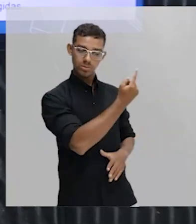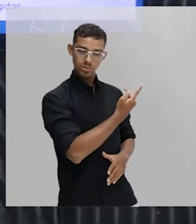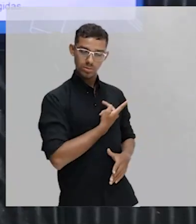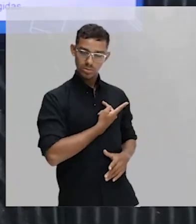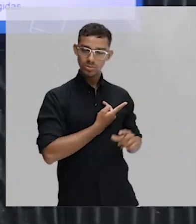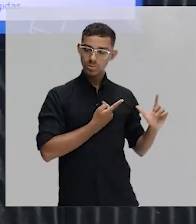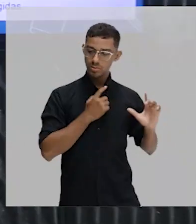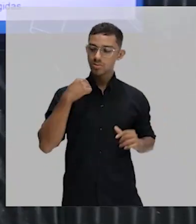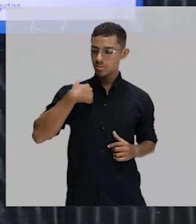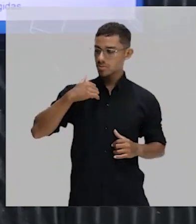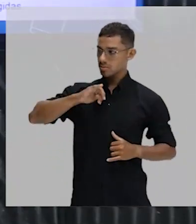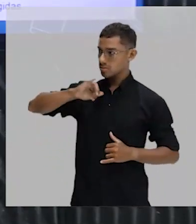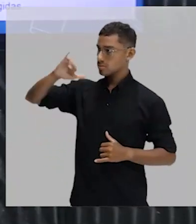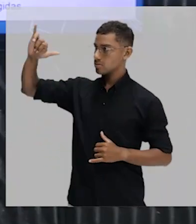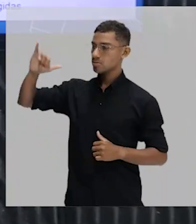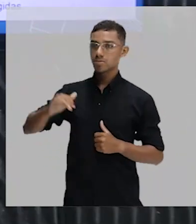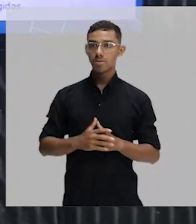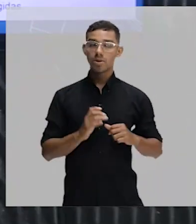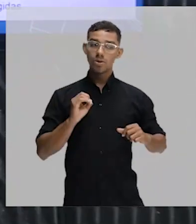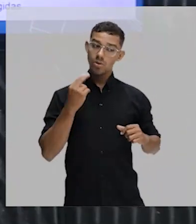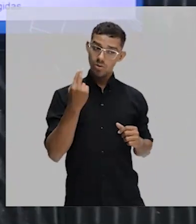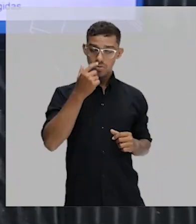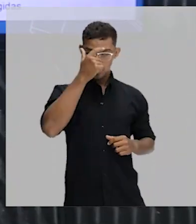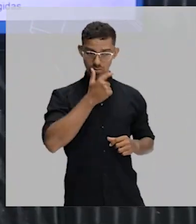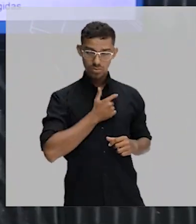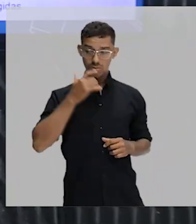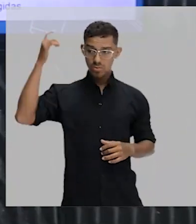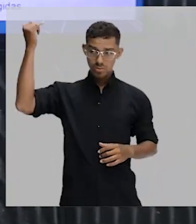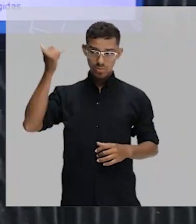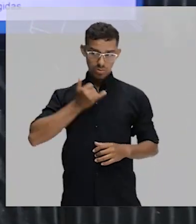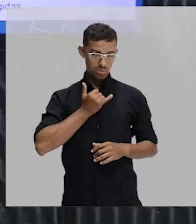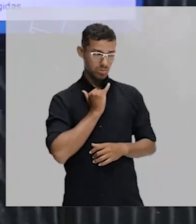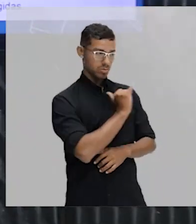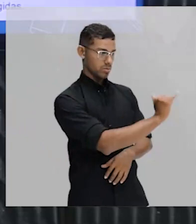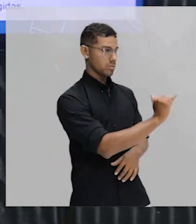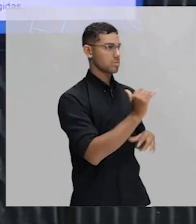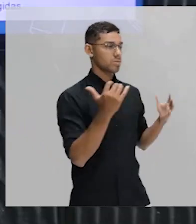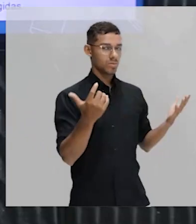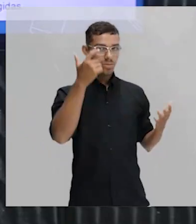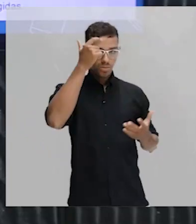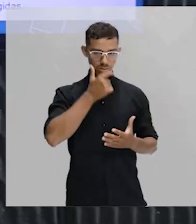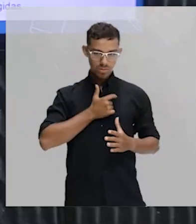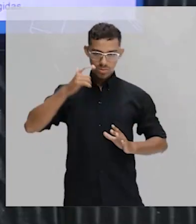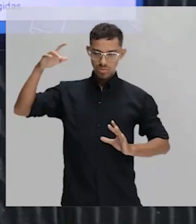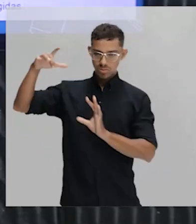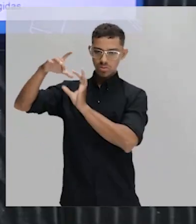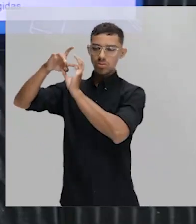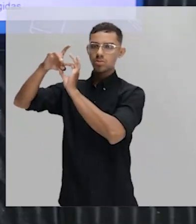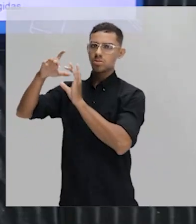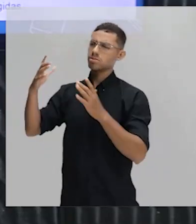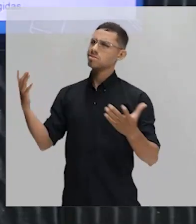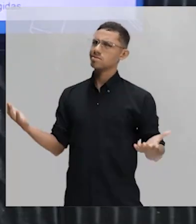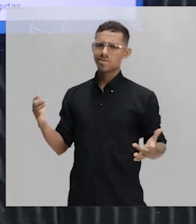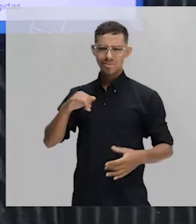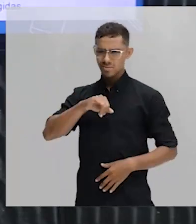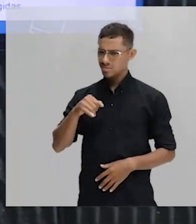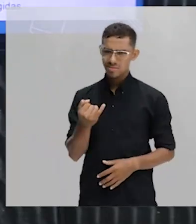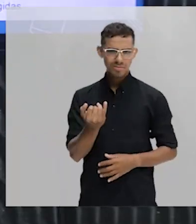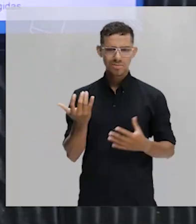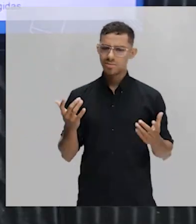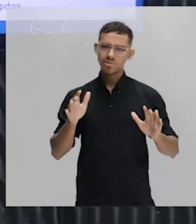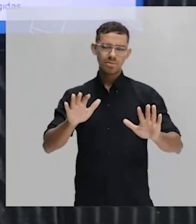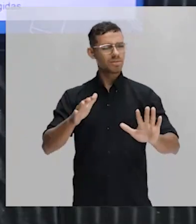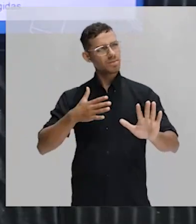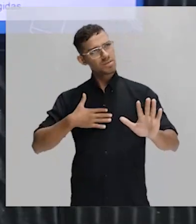o mínimo, ou façam o que eu digo, porque eu sou a ligação divina. Professor, esse cara era muito aproveitador. Não